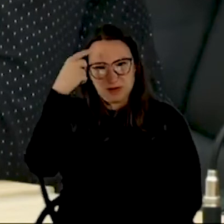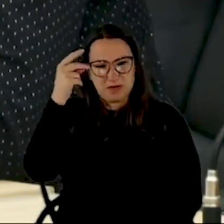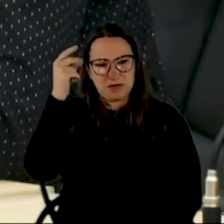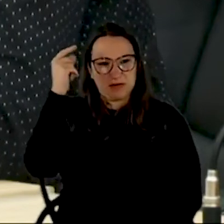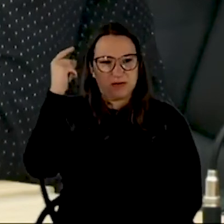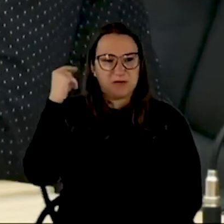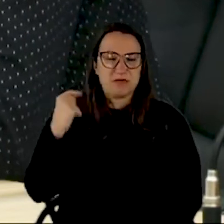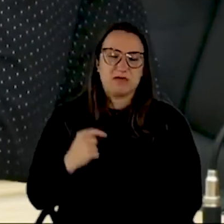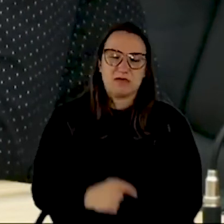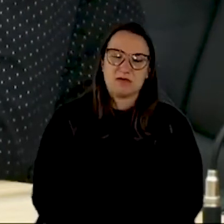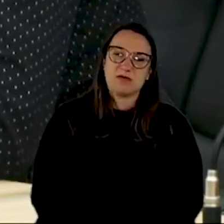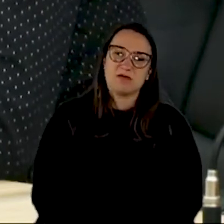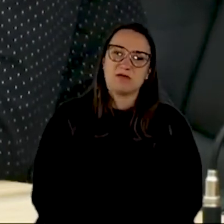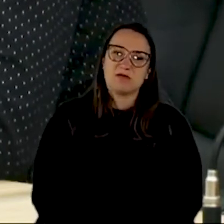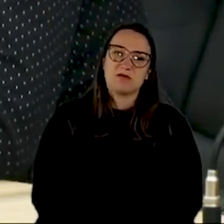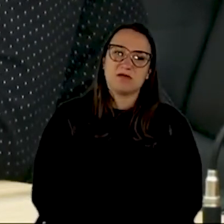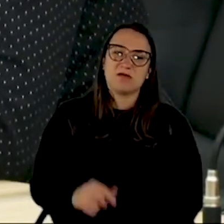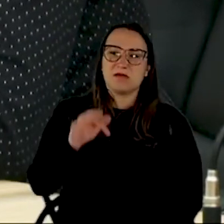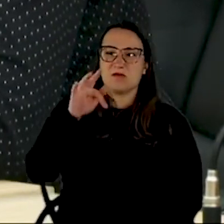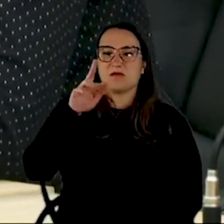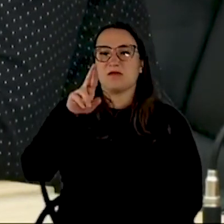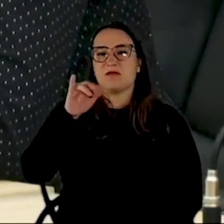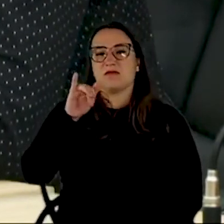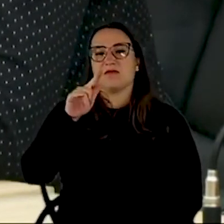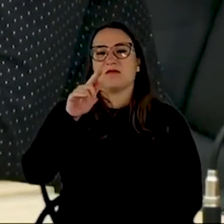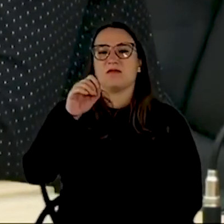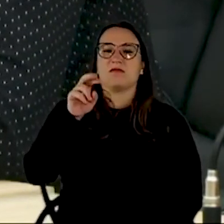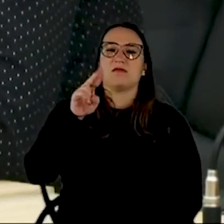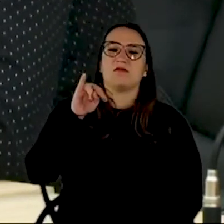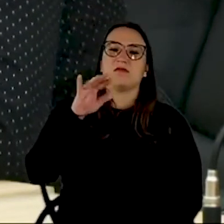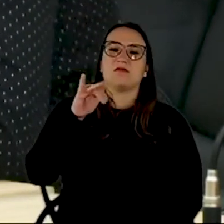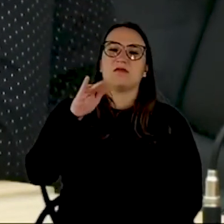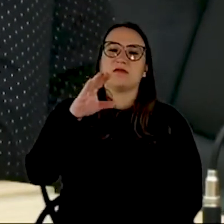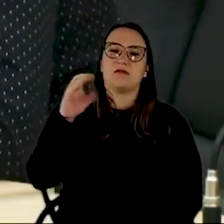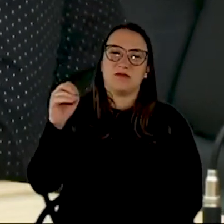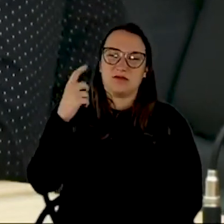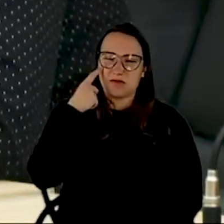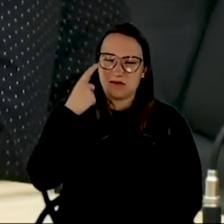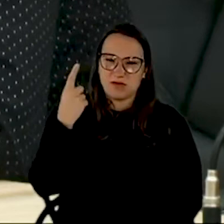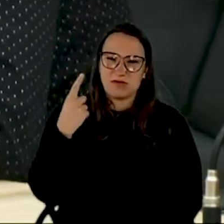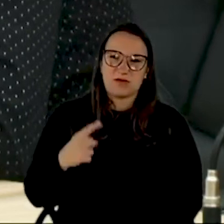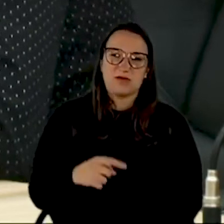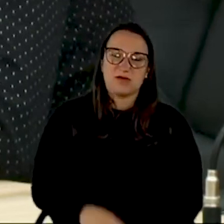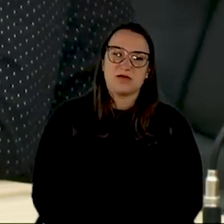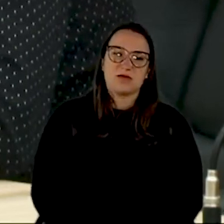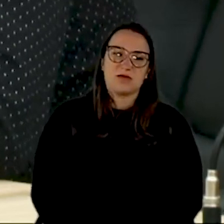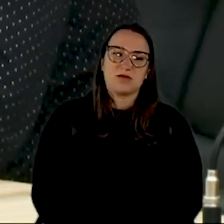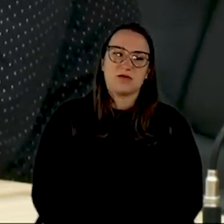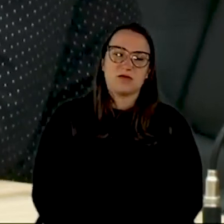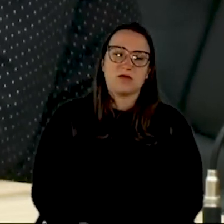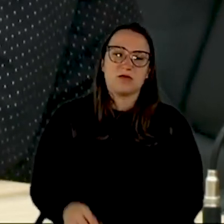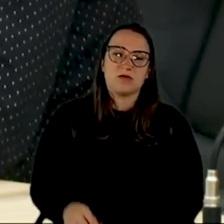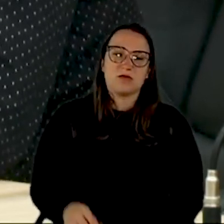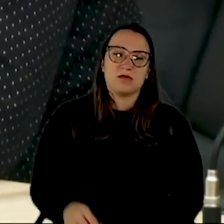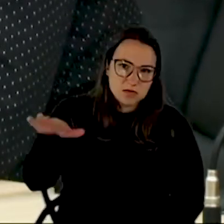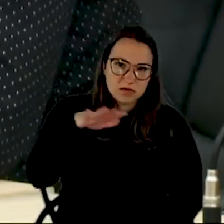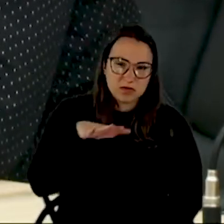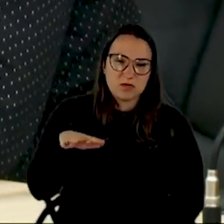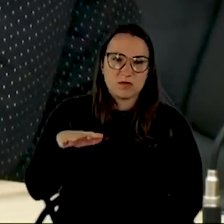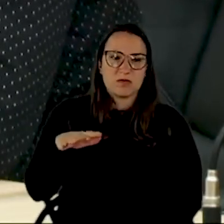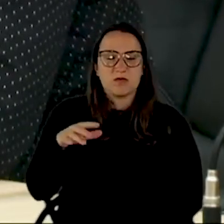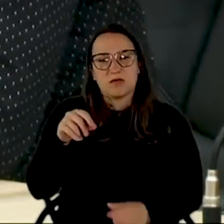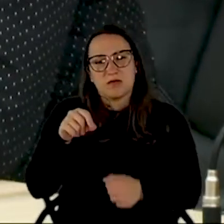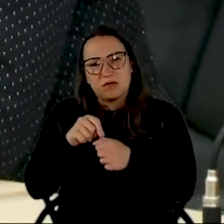frigorífico, só ficou no nome, e que liga em sentido ao comunidade do Espírito Santo, onde que está fazendo